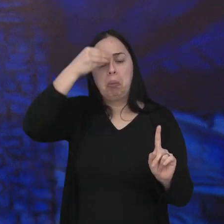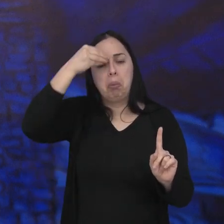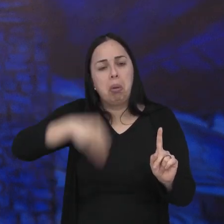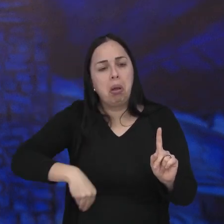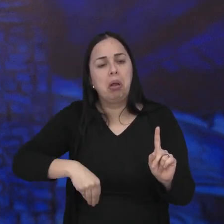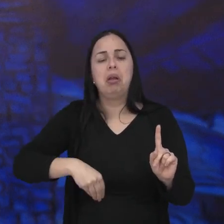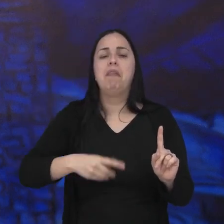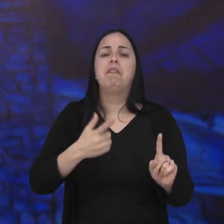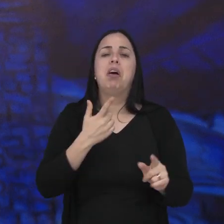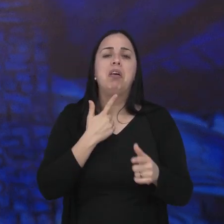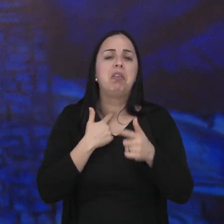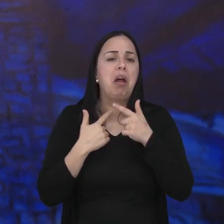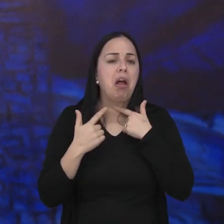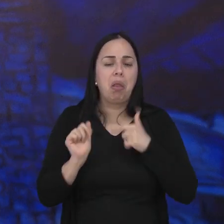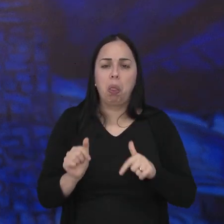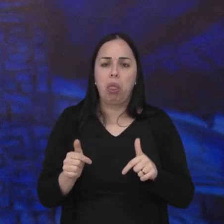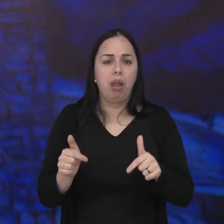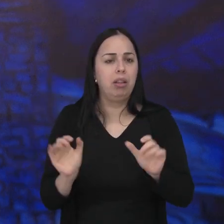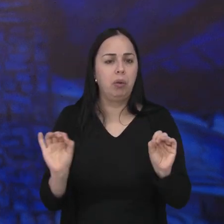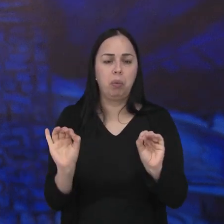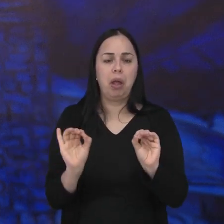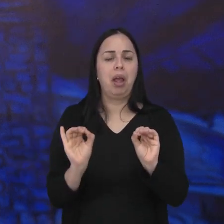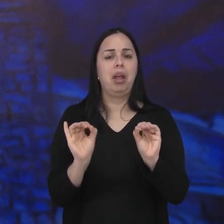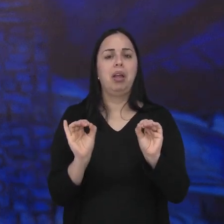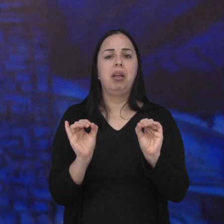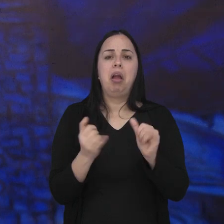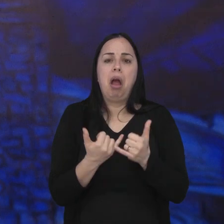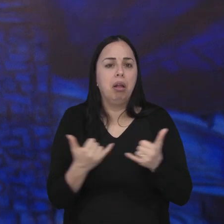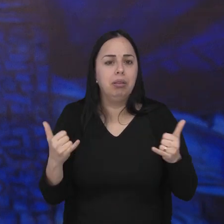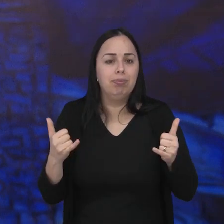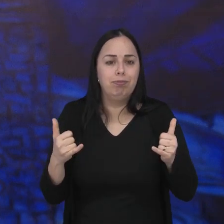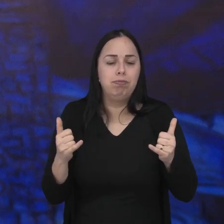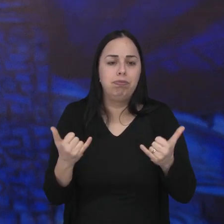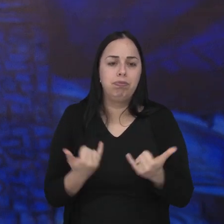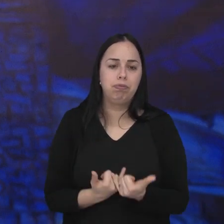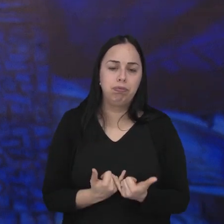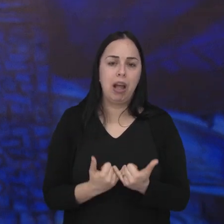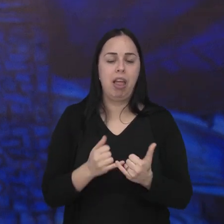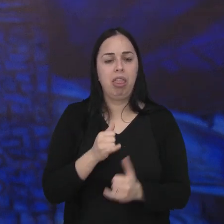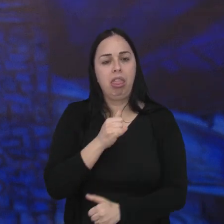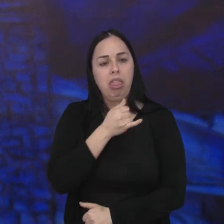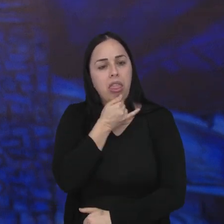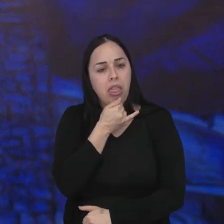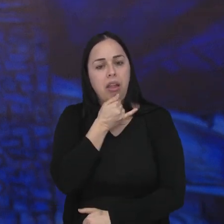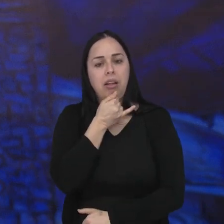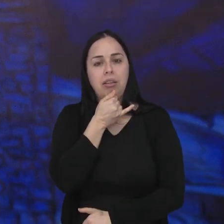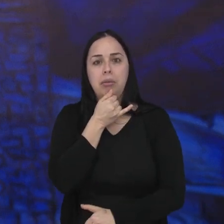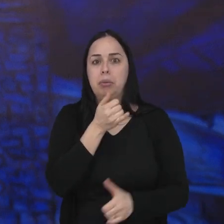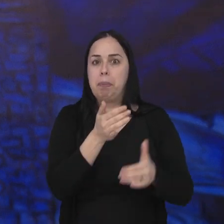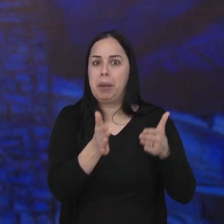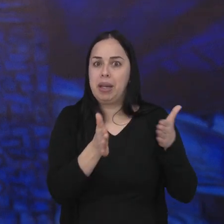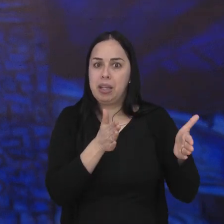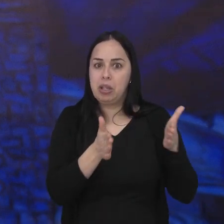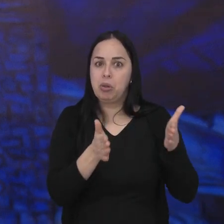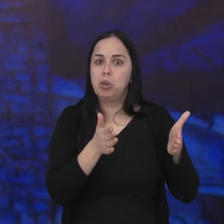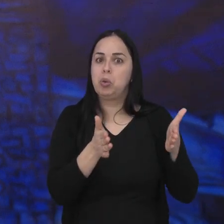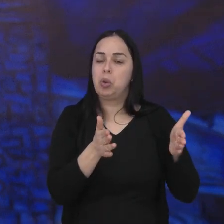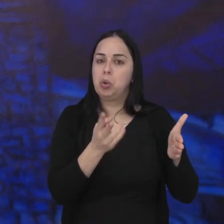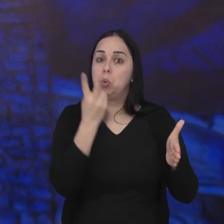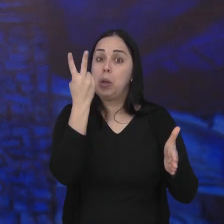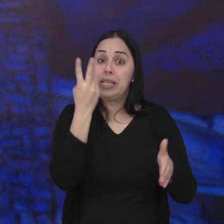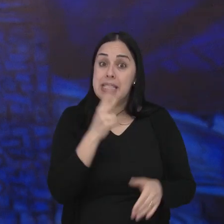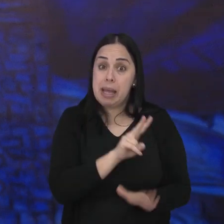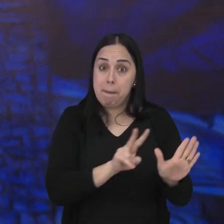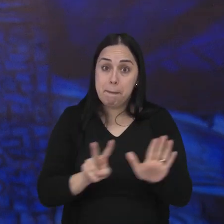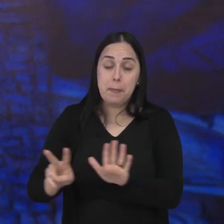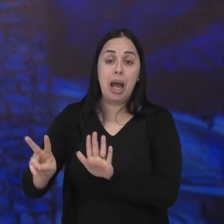triste, desanimada, sem vontade de fazer as coisas, ela perde a energia, né, ela fica apática. Isso por pelo menos 2